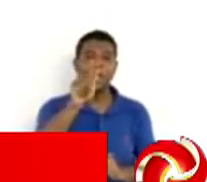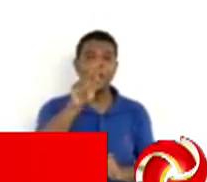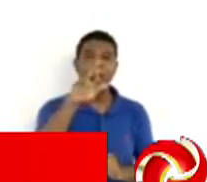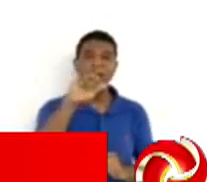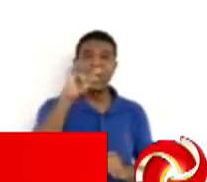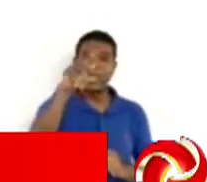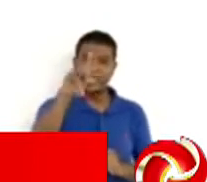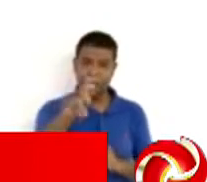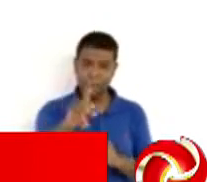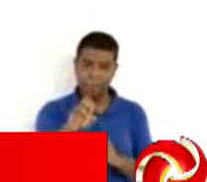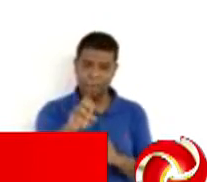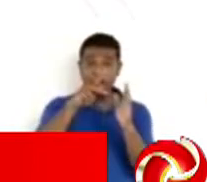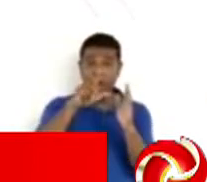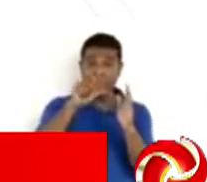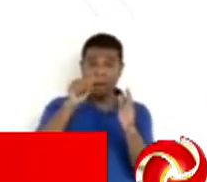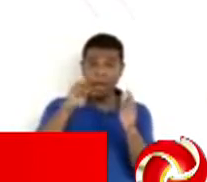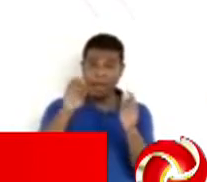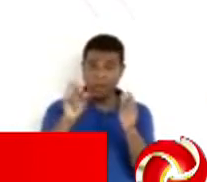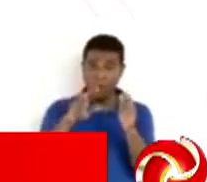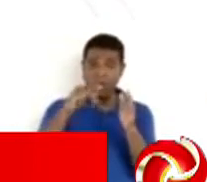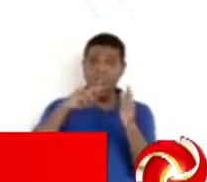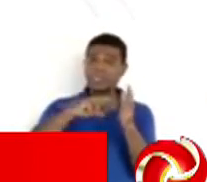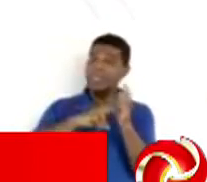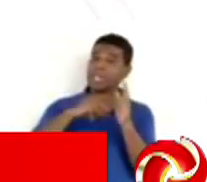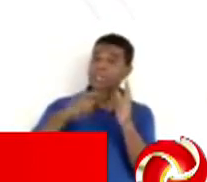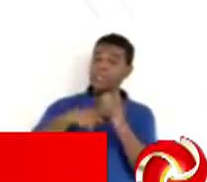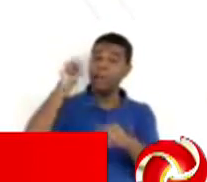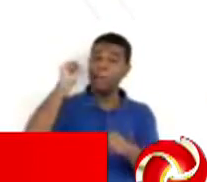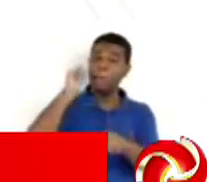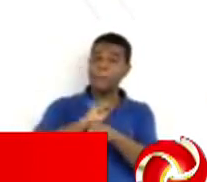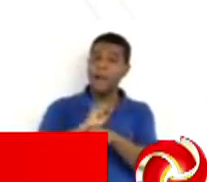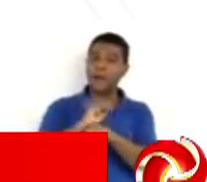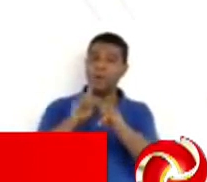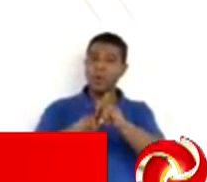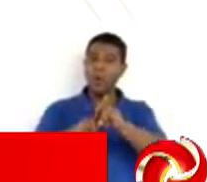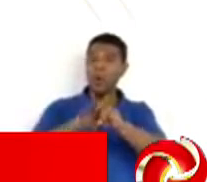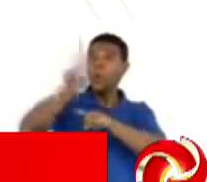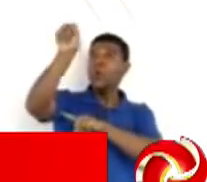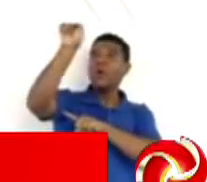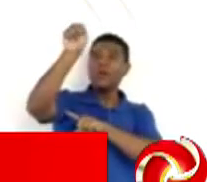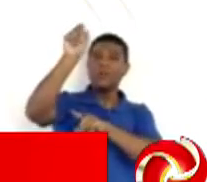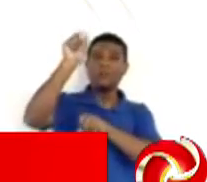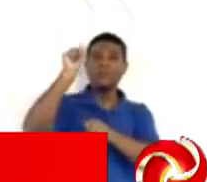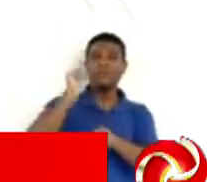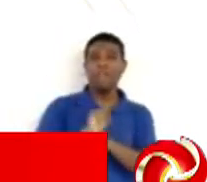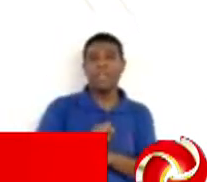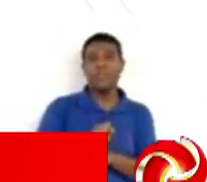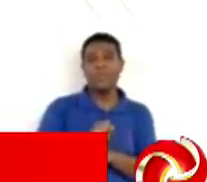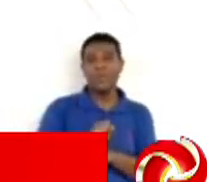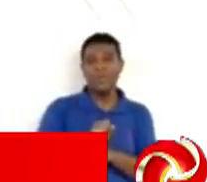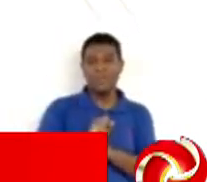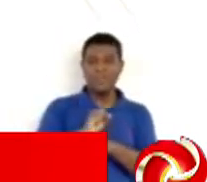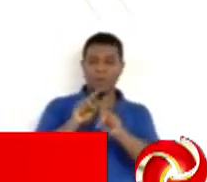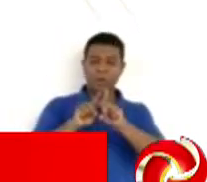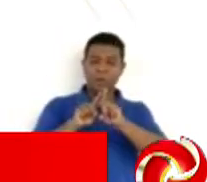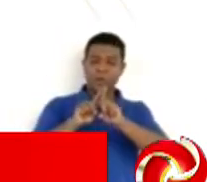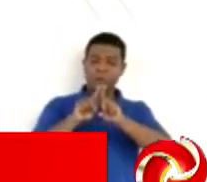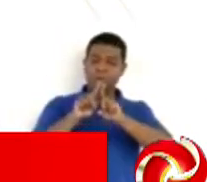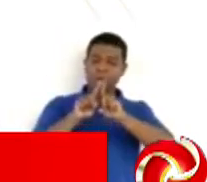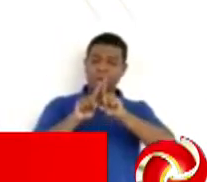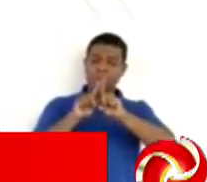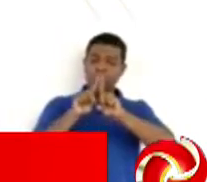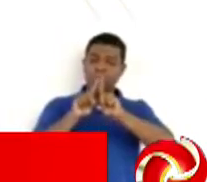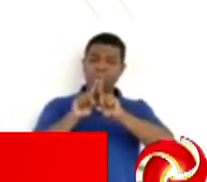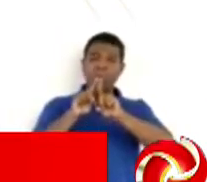que nós realmente estamos um ato que nós estamos começando a ver são alguns sinais de que estamos passando do